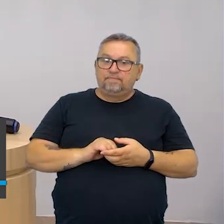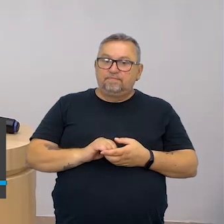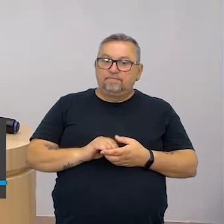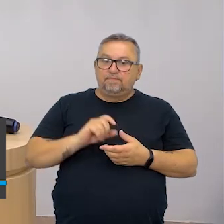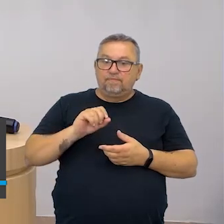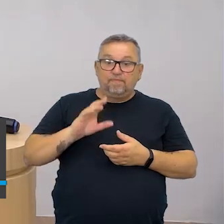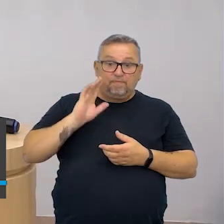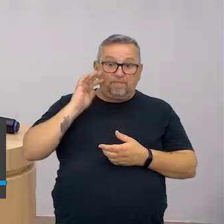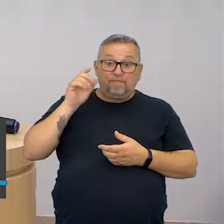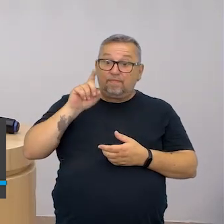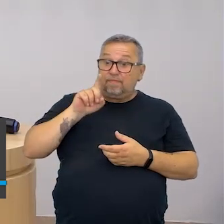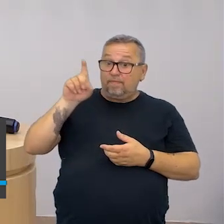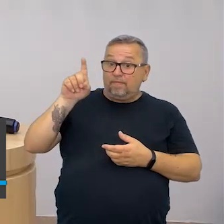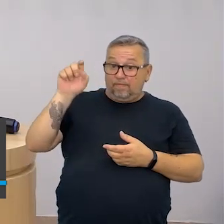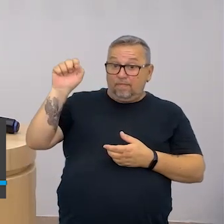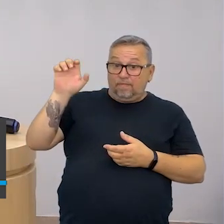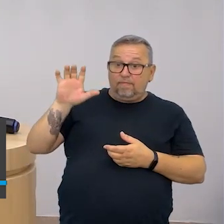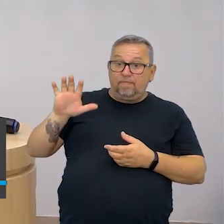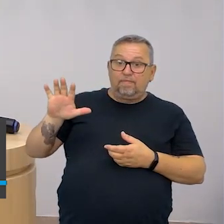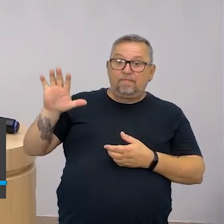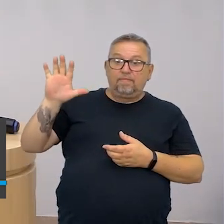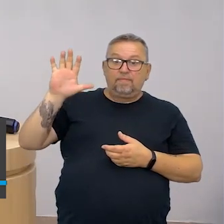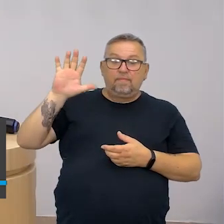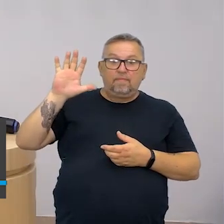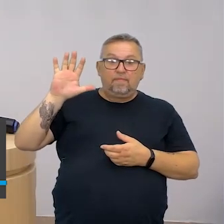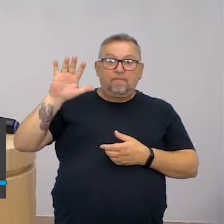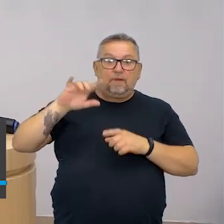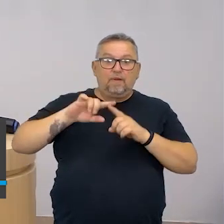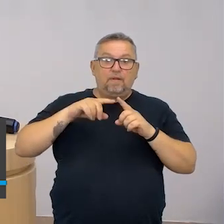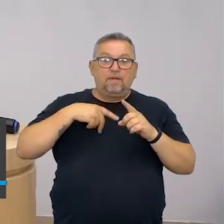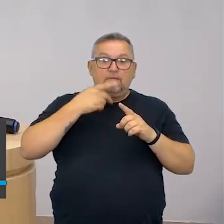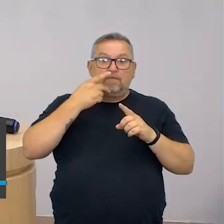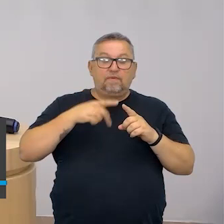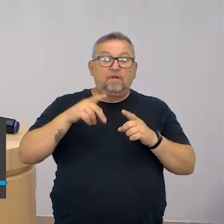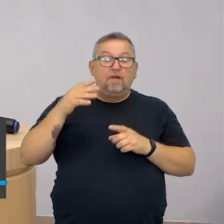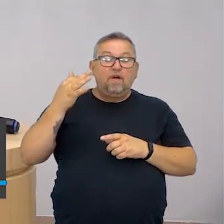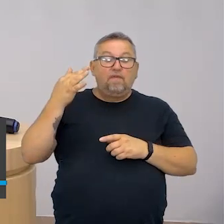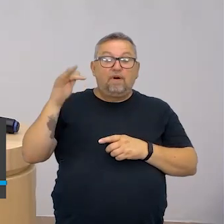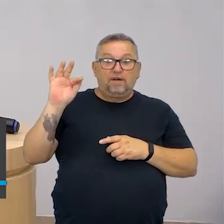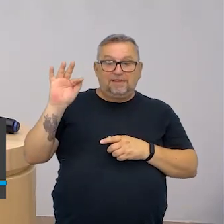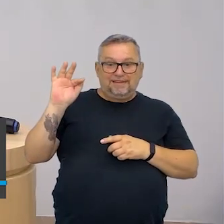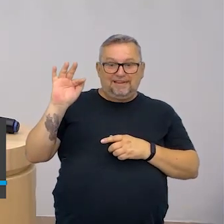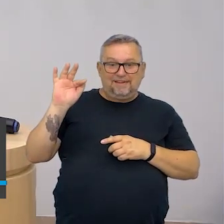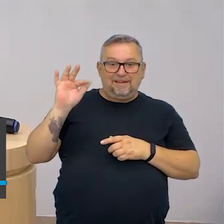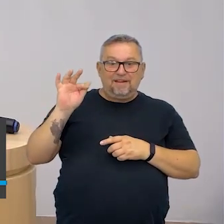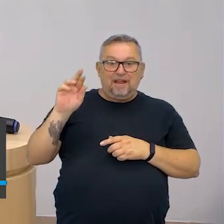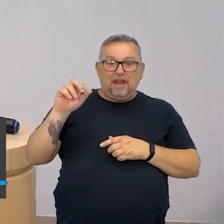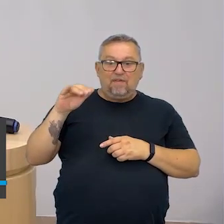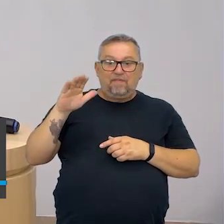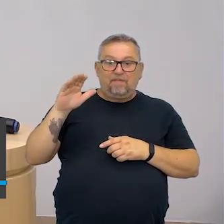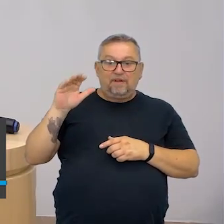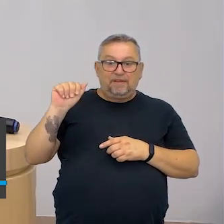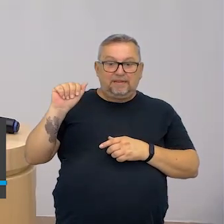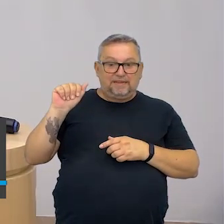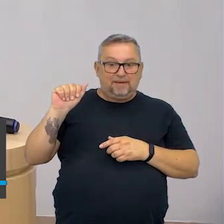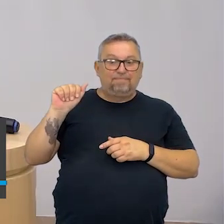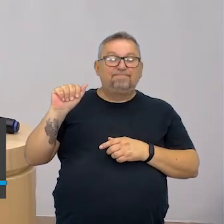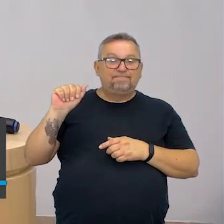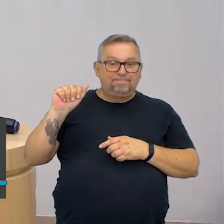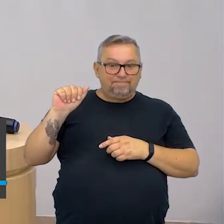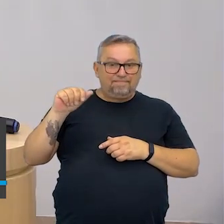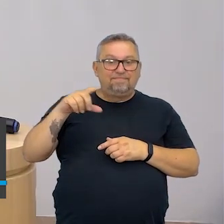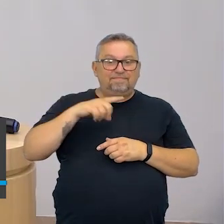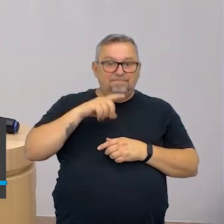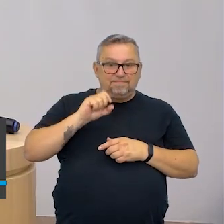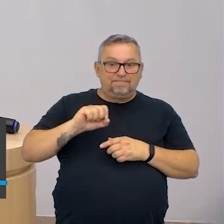o que aconteceu na Europa, né? Então, estamos falando aí da França, que tem uma certa identidade, né? Tem